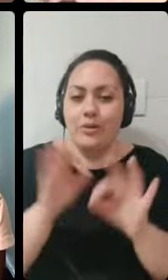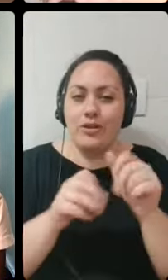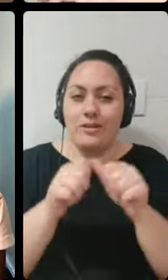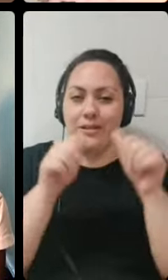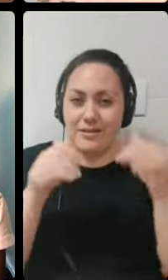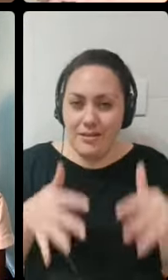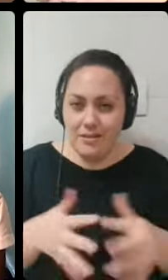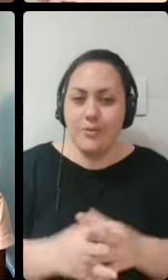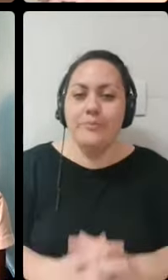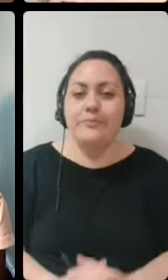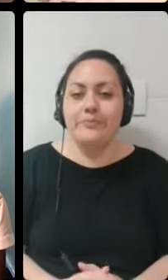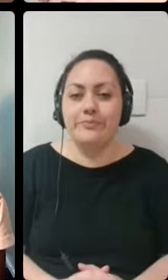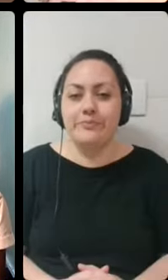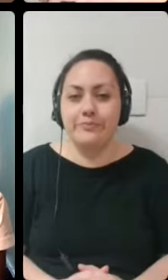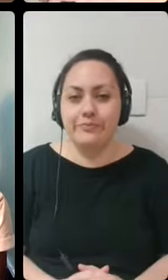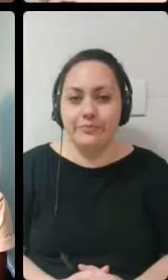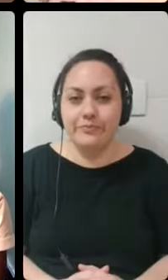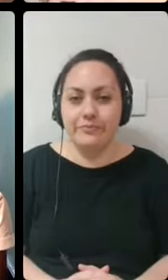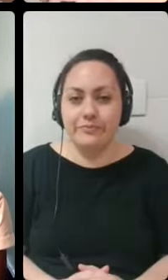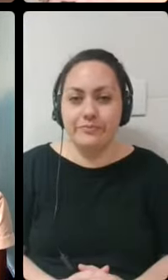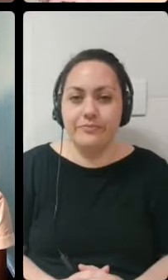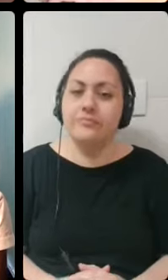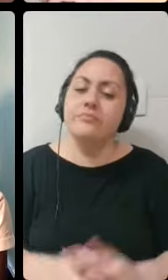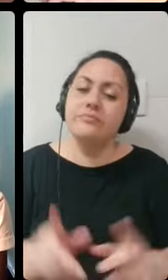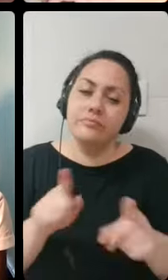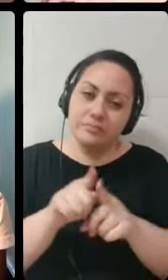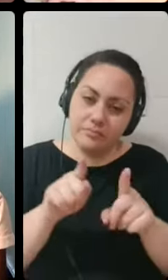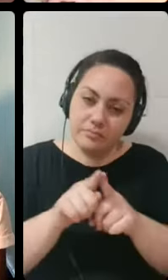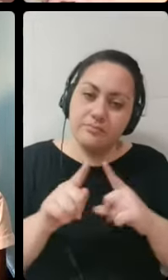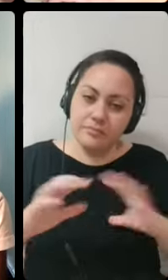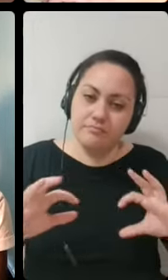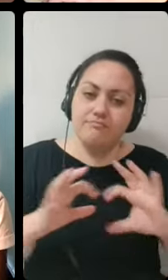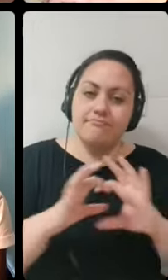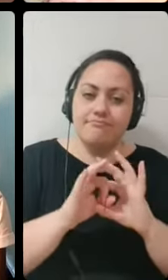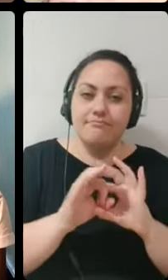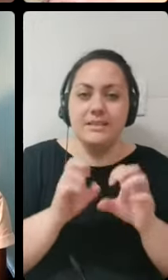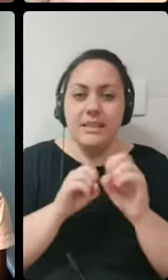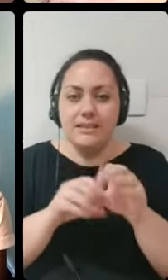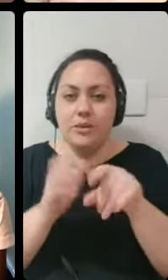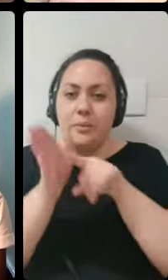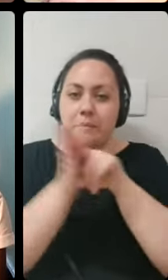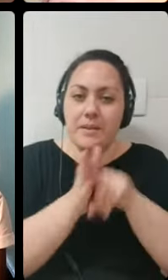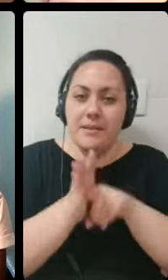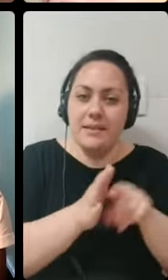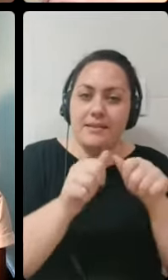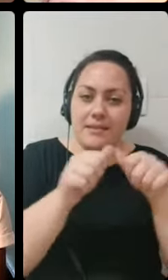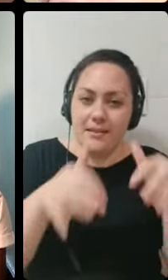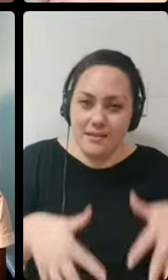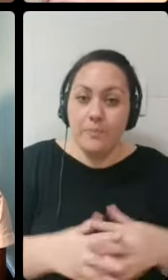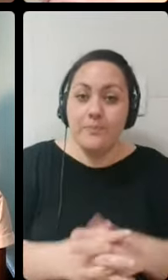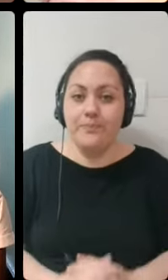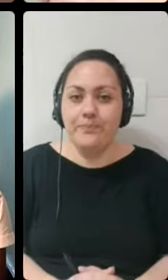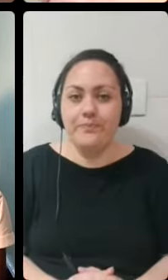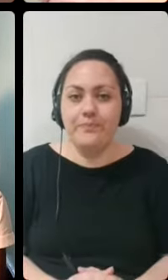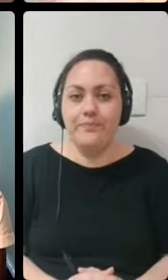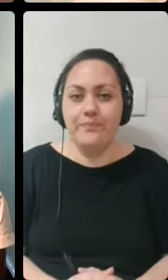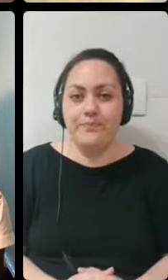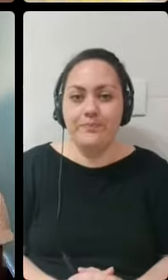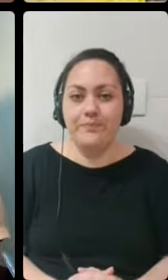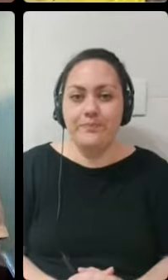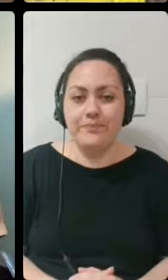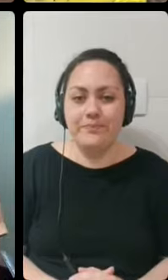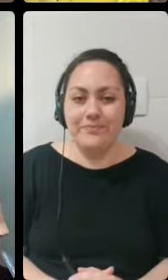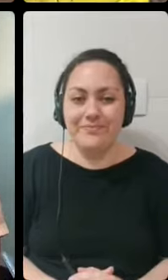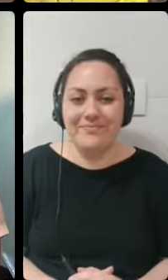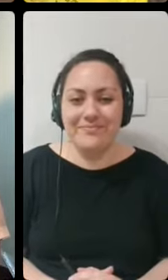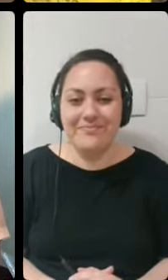e fora nessa, né, indissociabilidade do ensino, pesquisa e extensão, né? Que eu Eu acho acho que que também